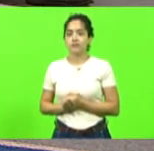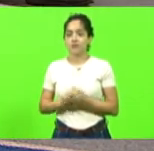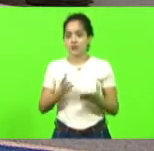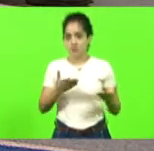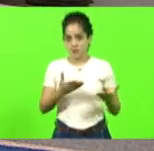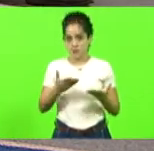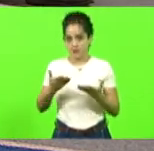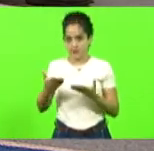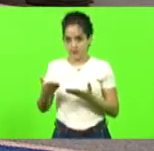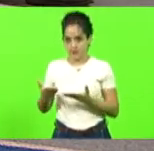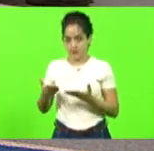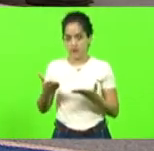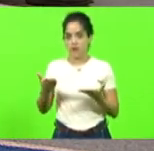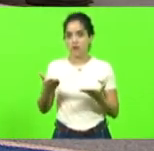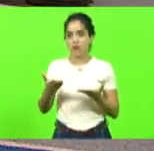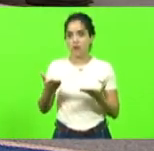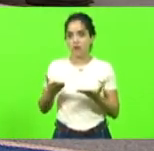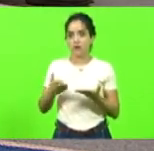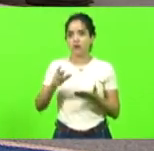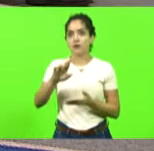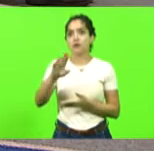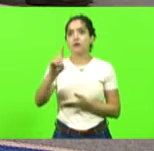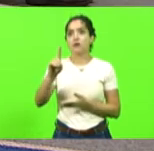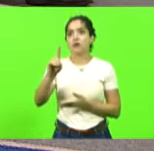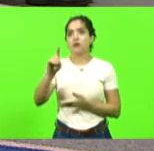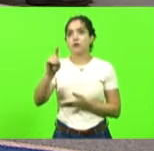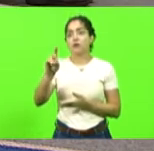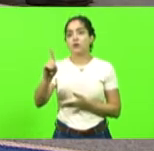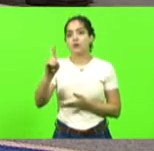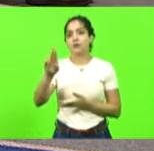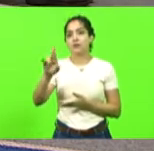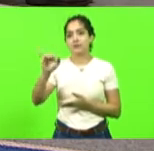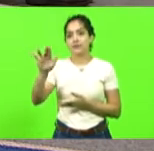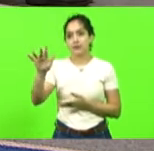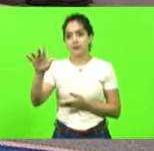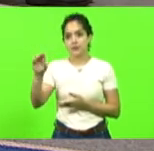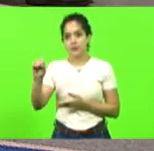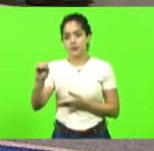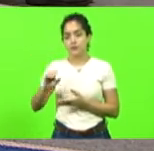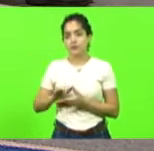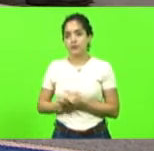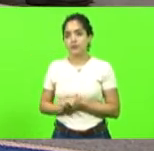Convidamos para receber a homenagem o senhor Rodrigo Tim Seferin.